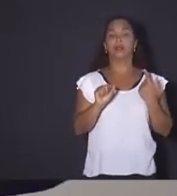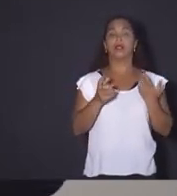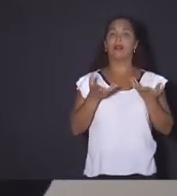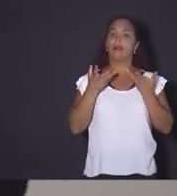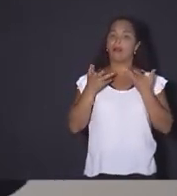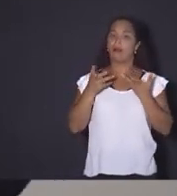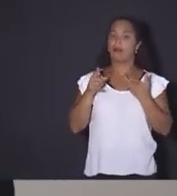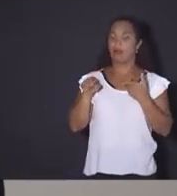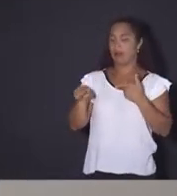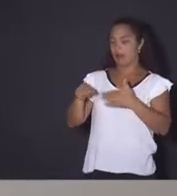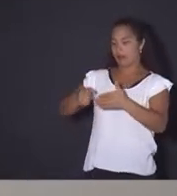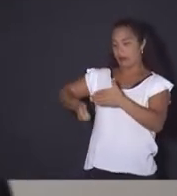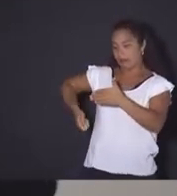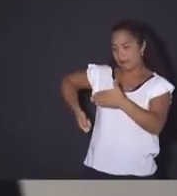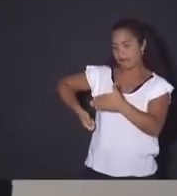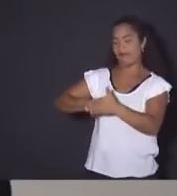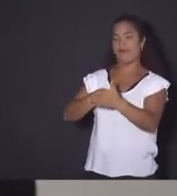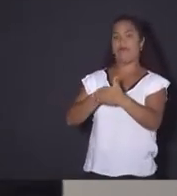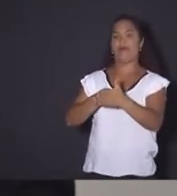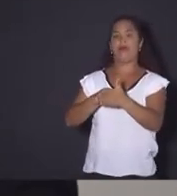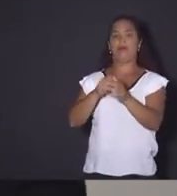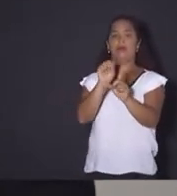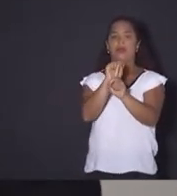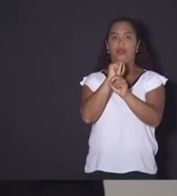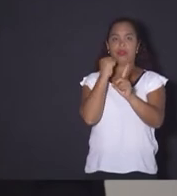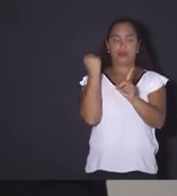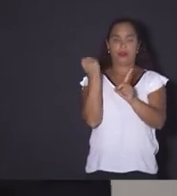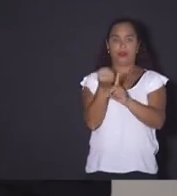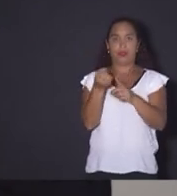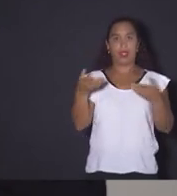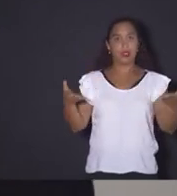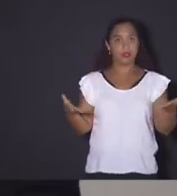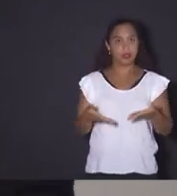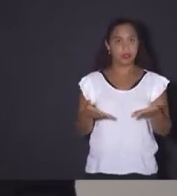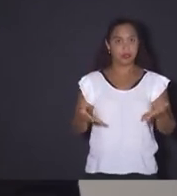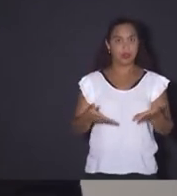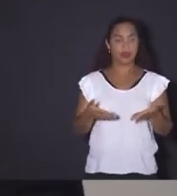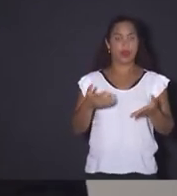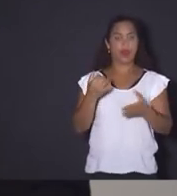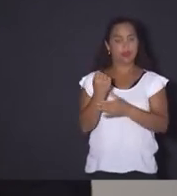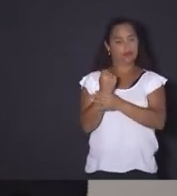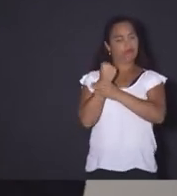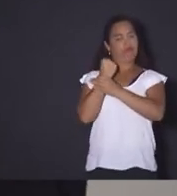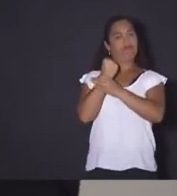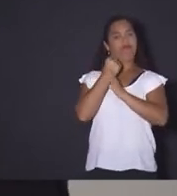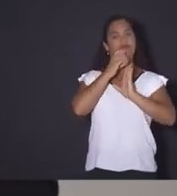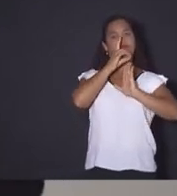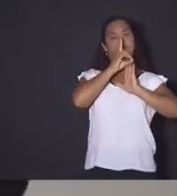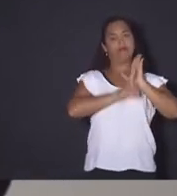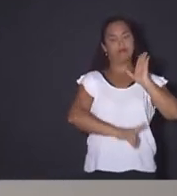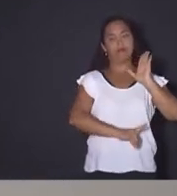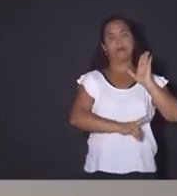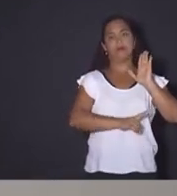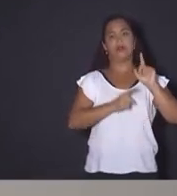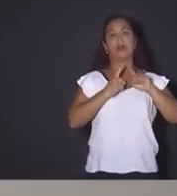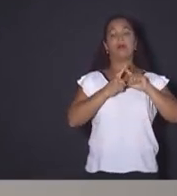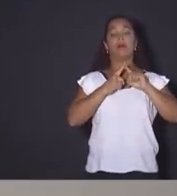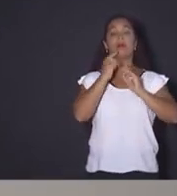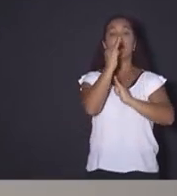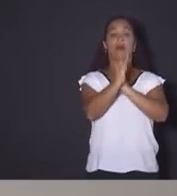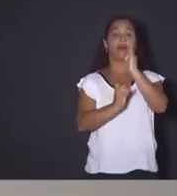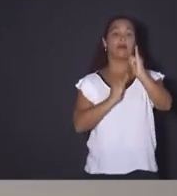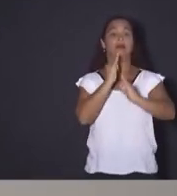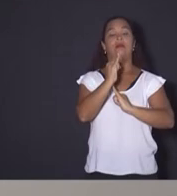a situação no sentido de criar uma resistência para que a sociedade civil possa garantir os seus direitos, porque a internet, o